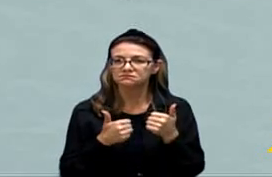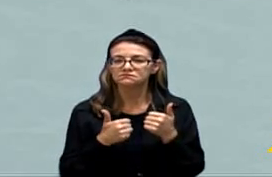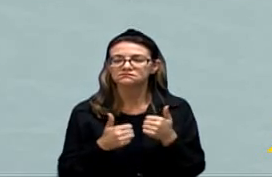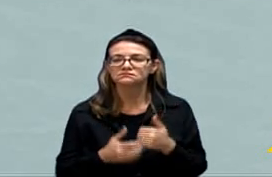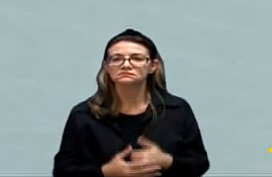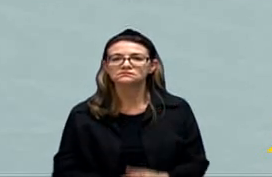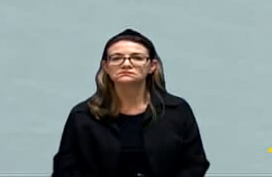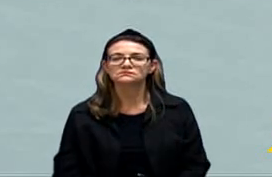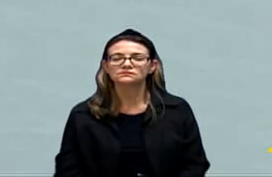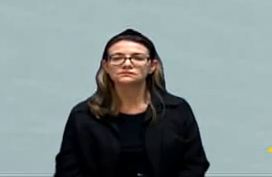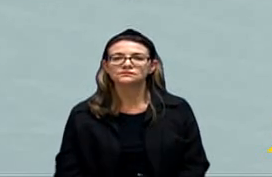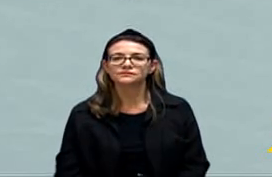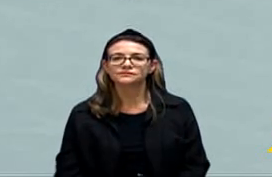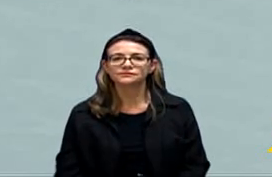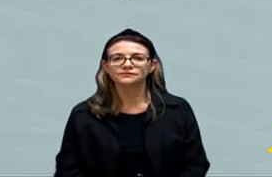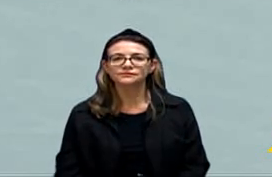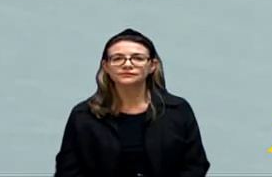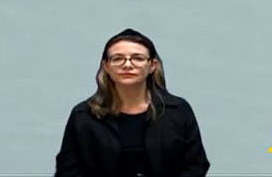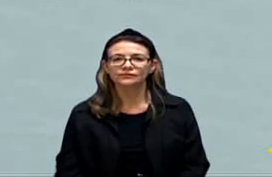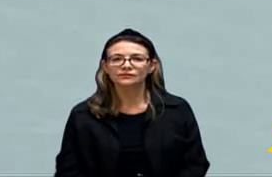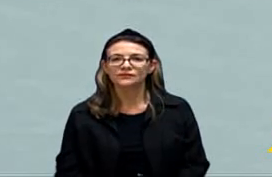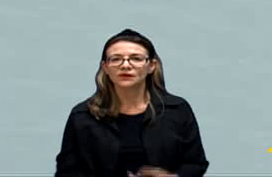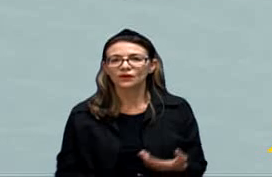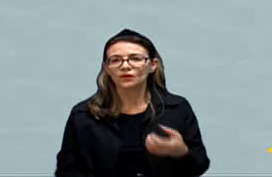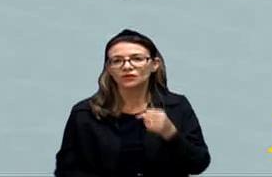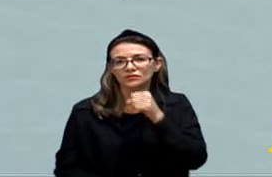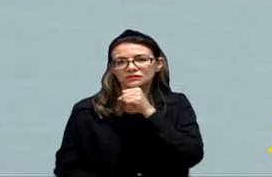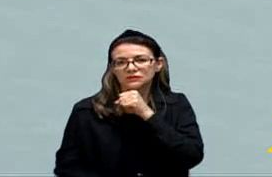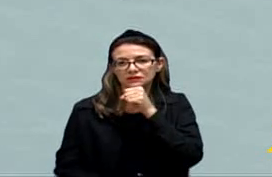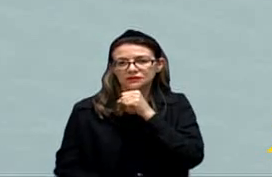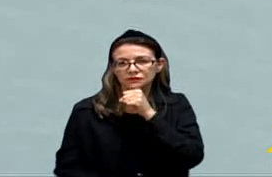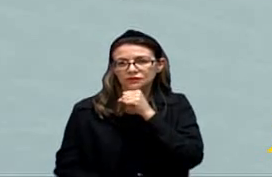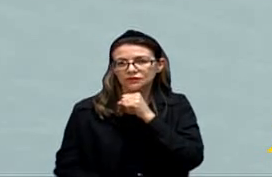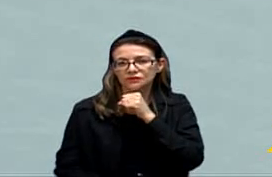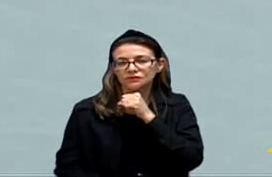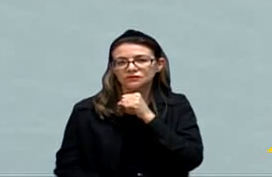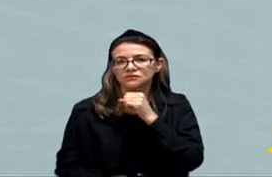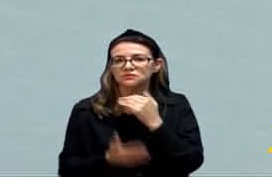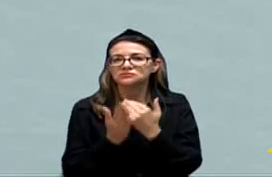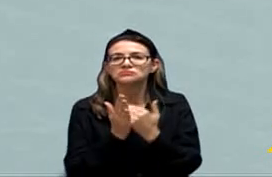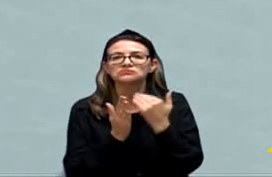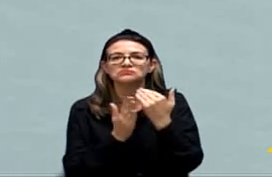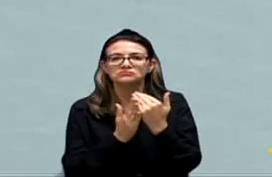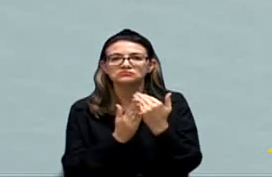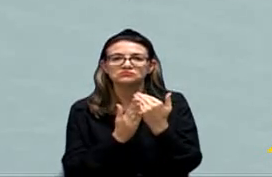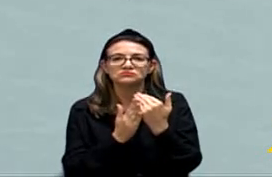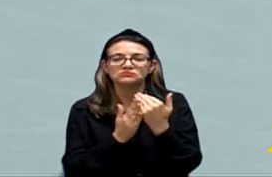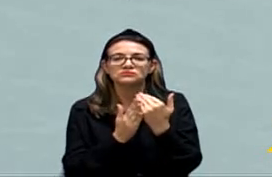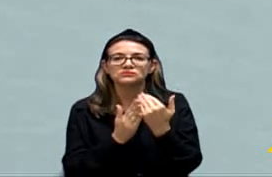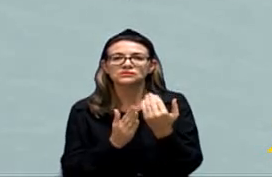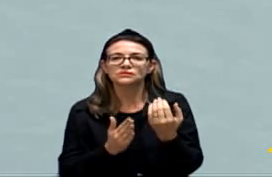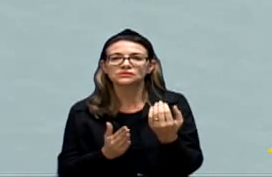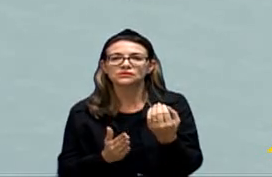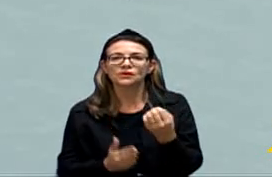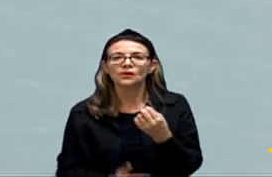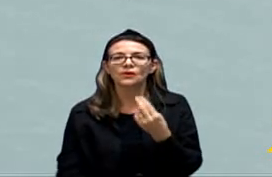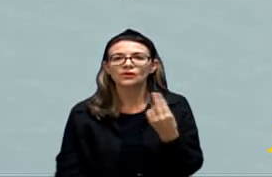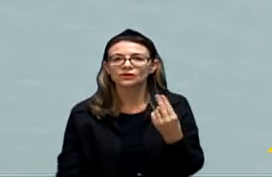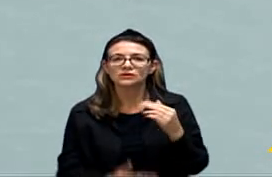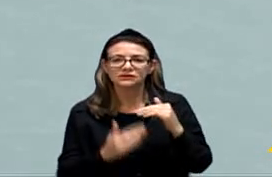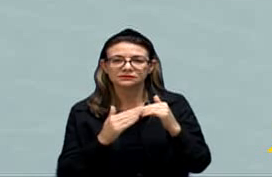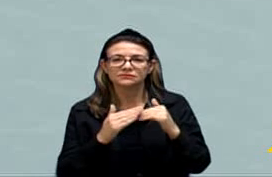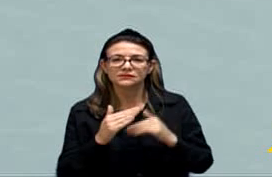de estatística o mais idoso dentre aqueles com idade inferior a 60 há anos dentre